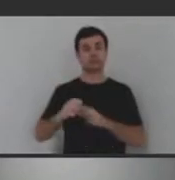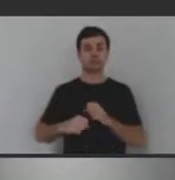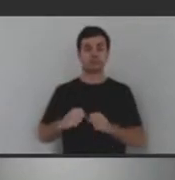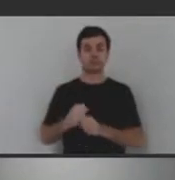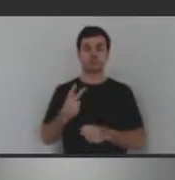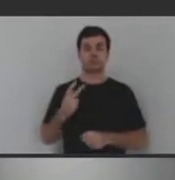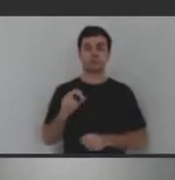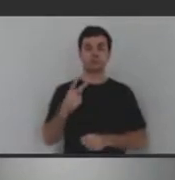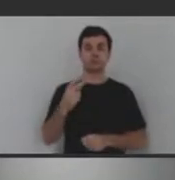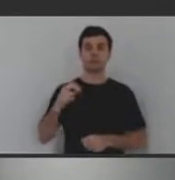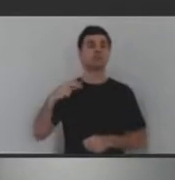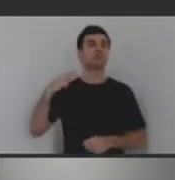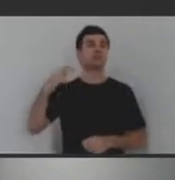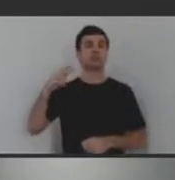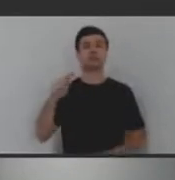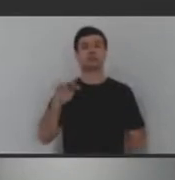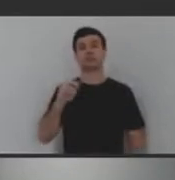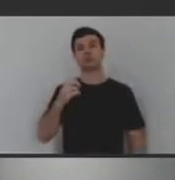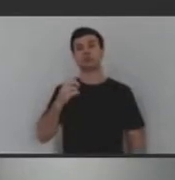vereador.